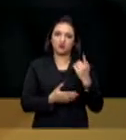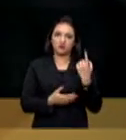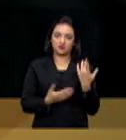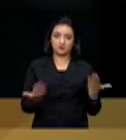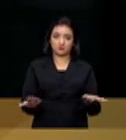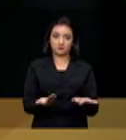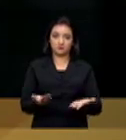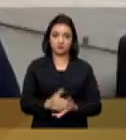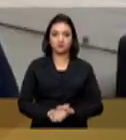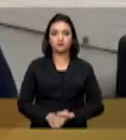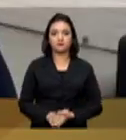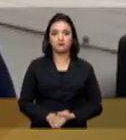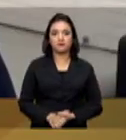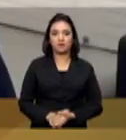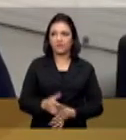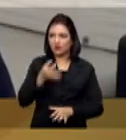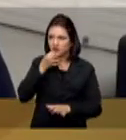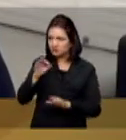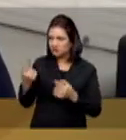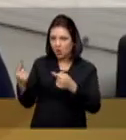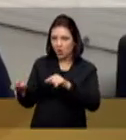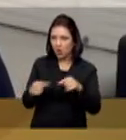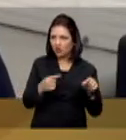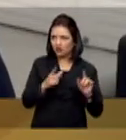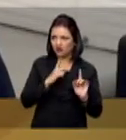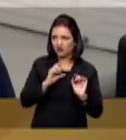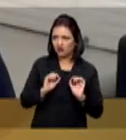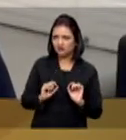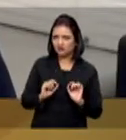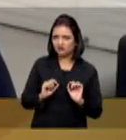presidente. Advergência?